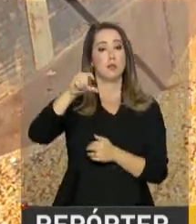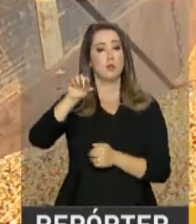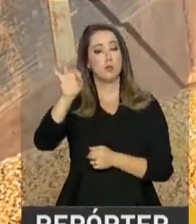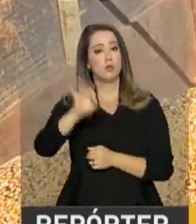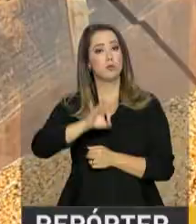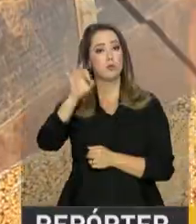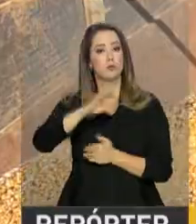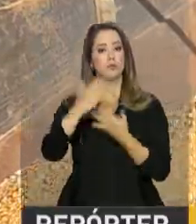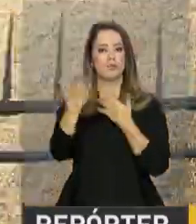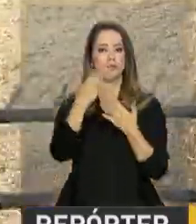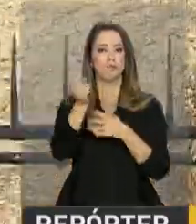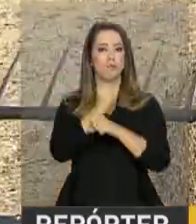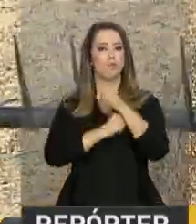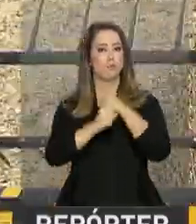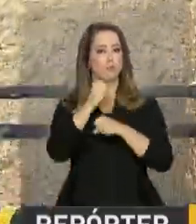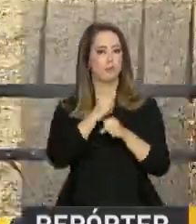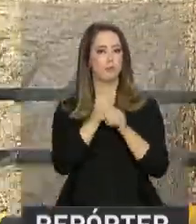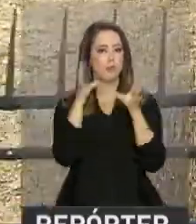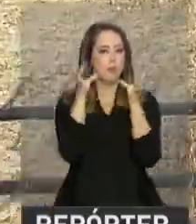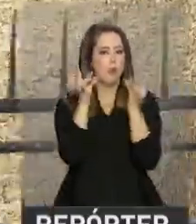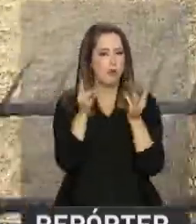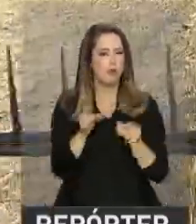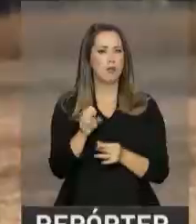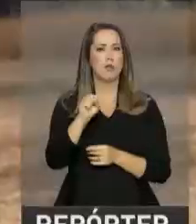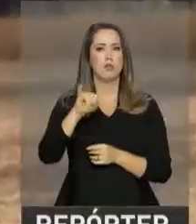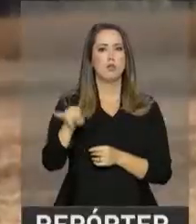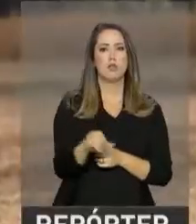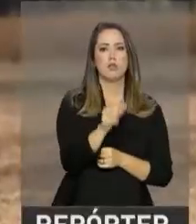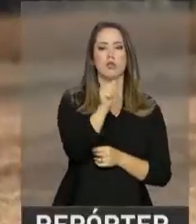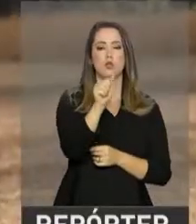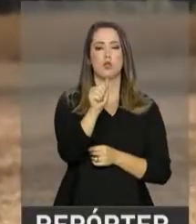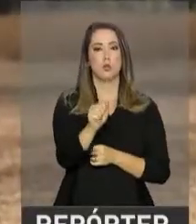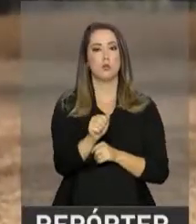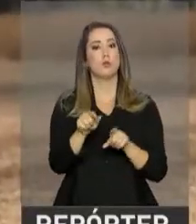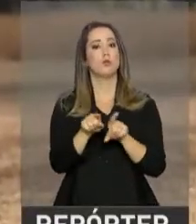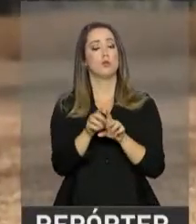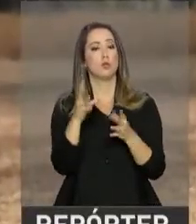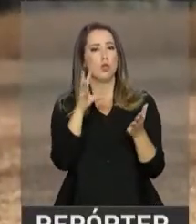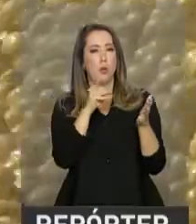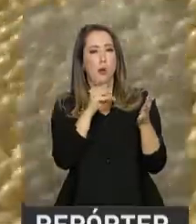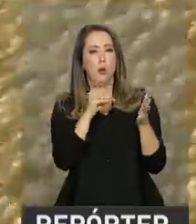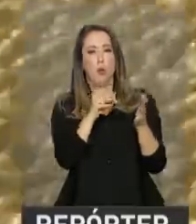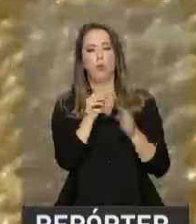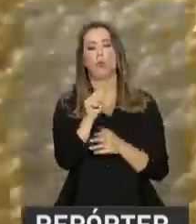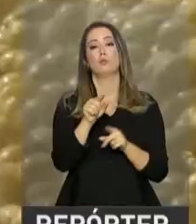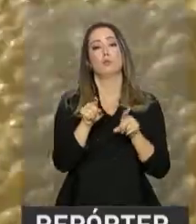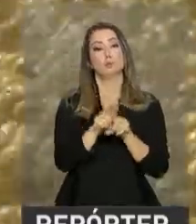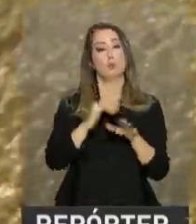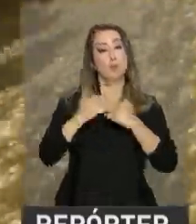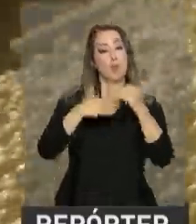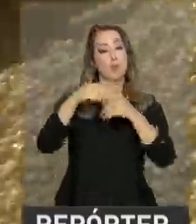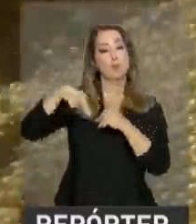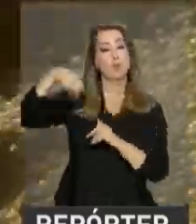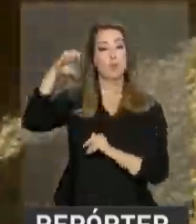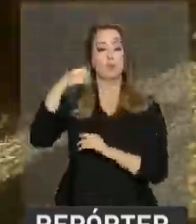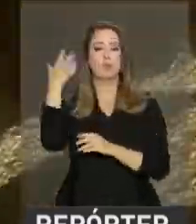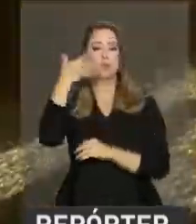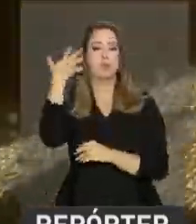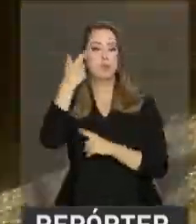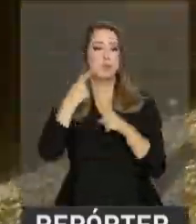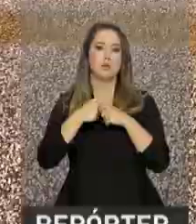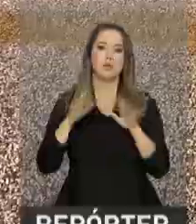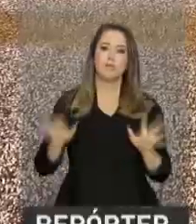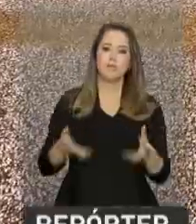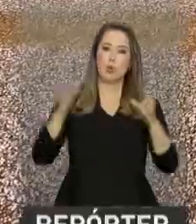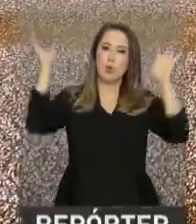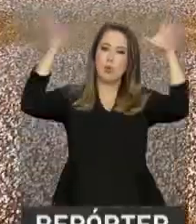relação ao ano passado. Os destaques são a soja e o algodão. Esse crescimento da produção no Nordeste é explicado pelo volume